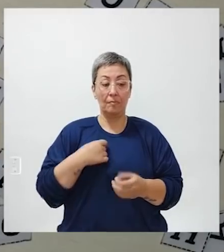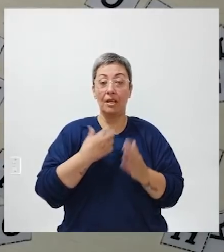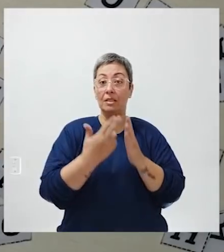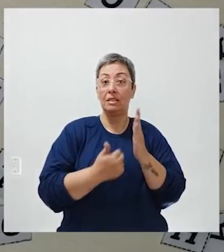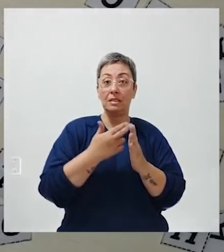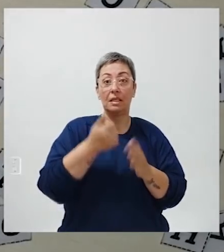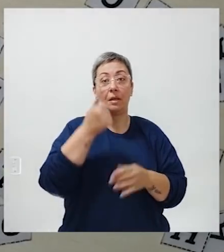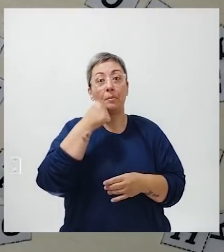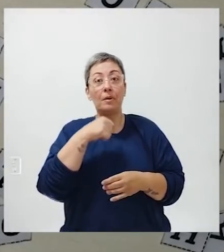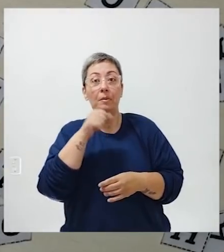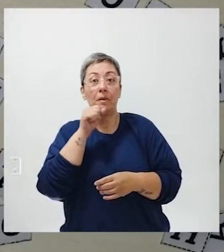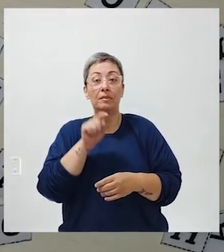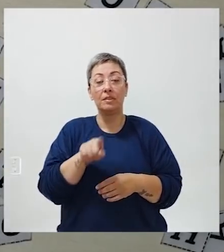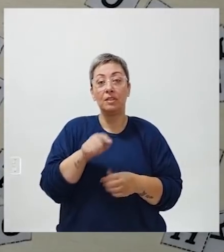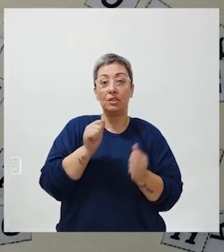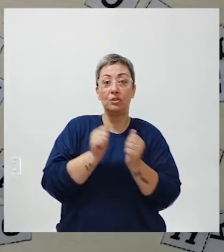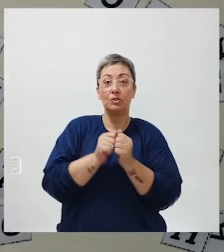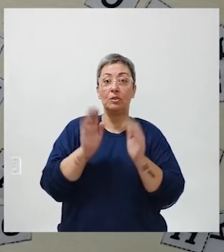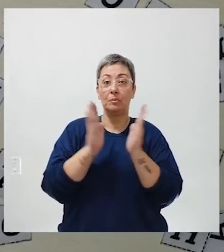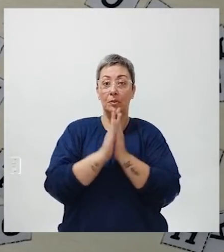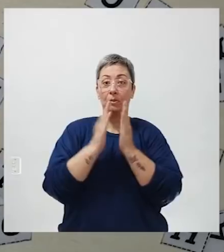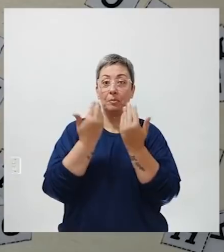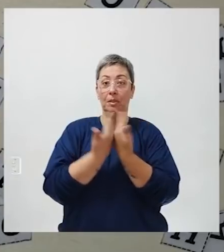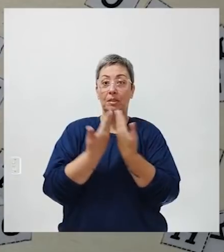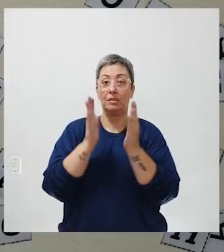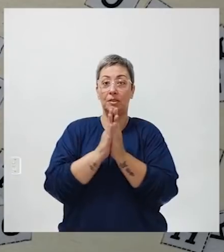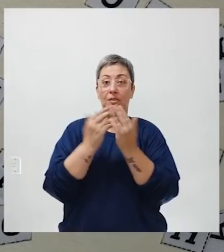Desenha a mamãe e você brincando de soco bate, soco vira.